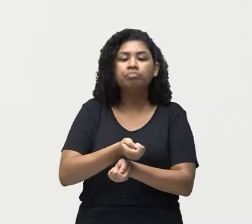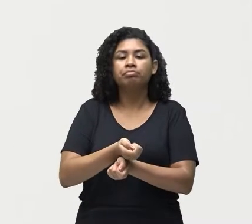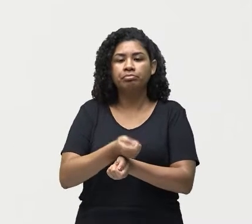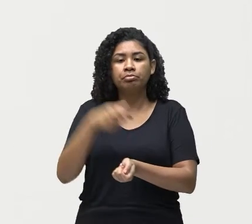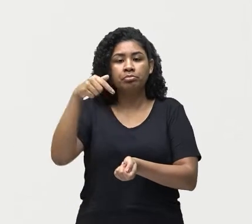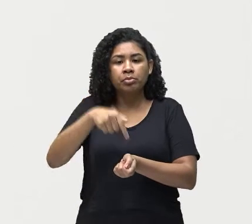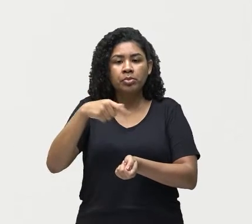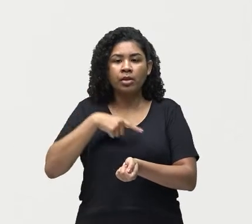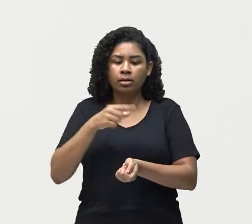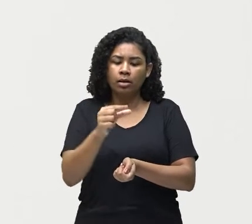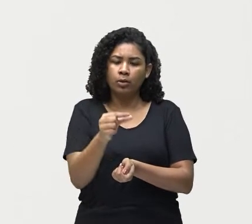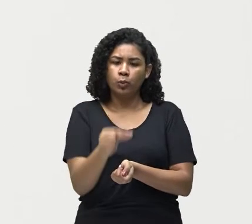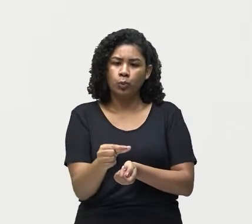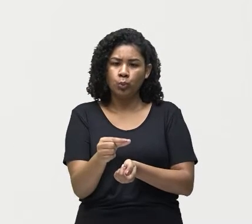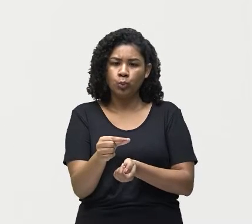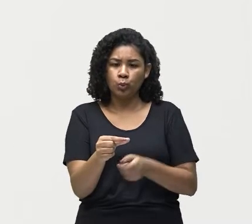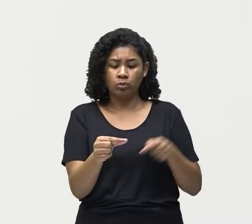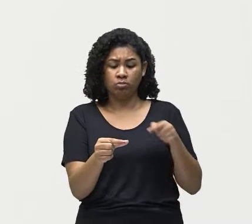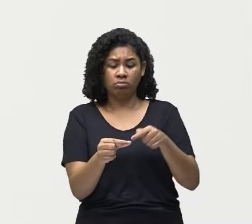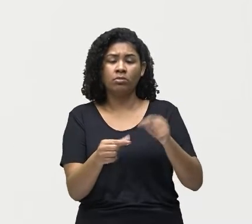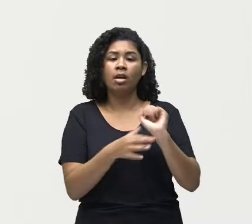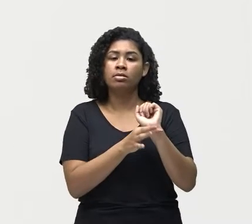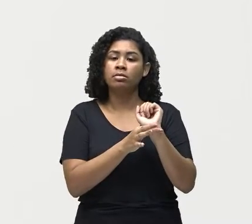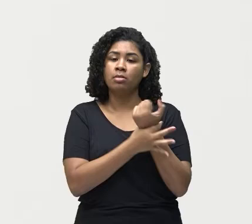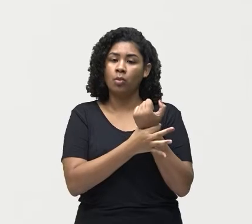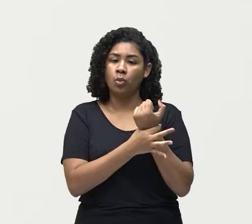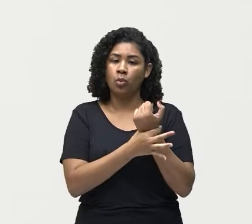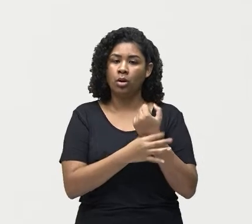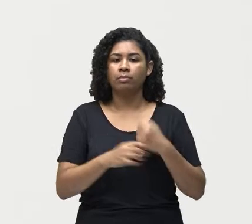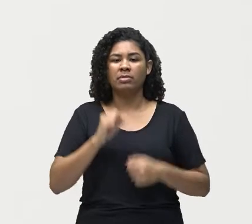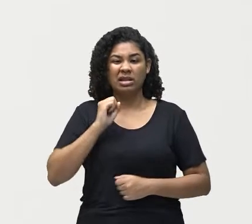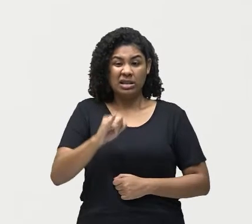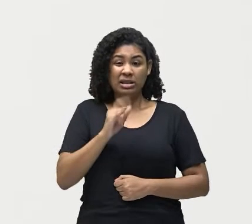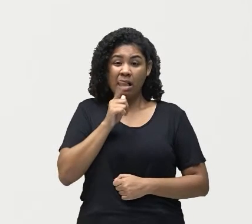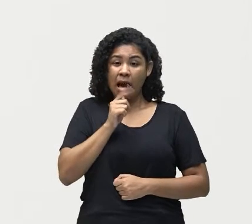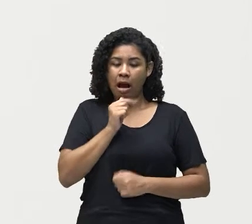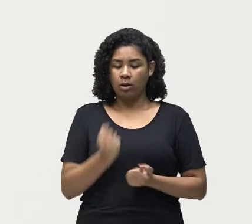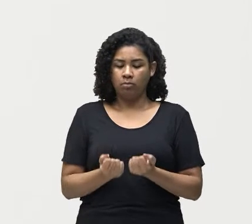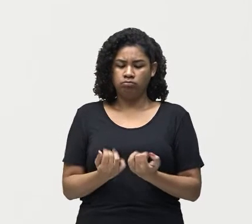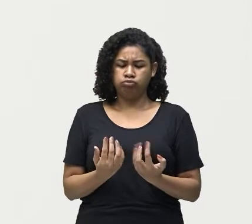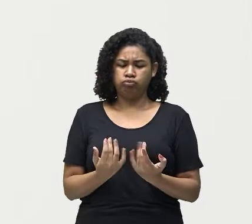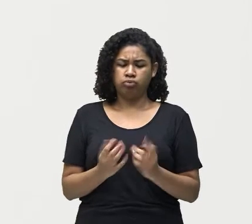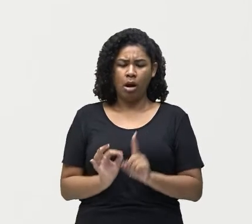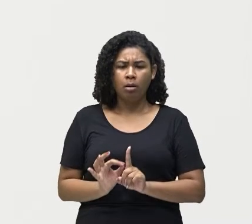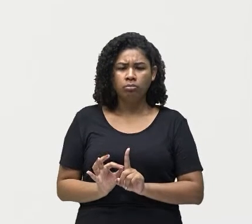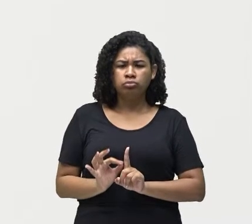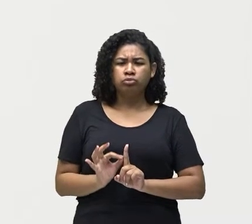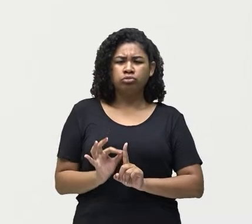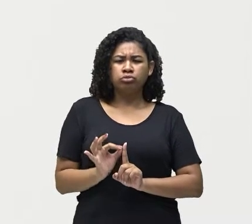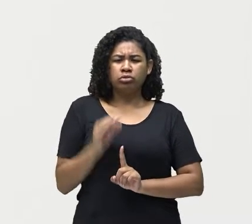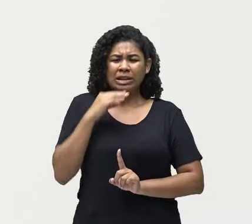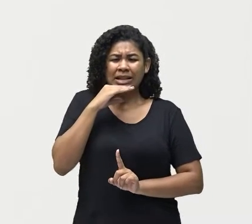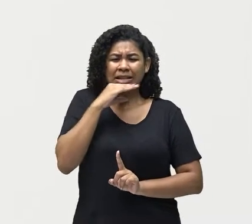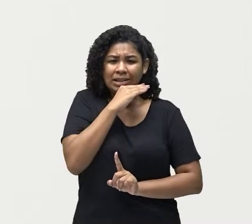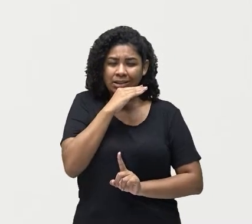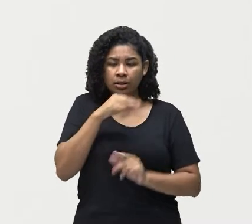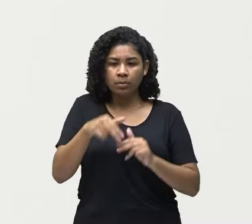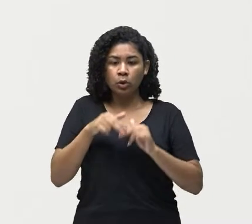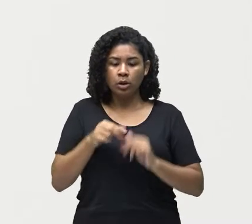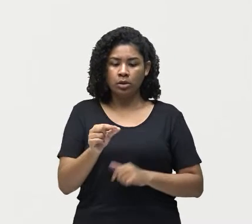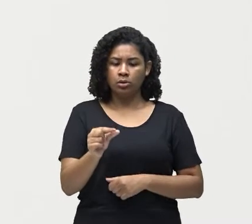essas válvulas, o que acontece? Quando a água ela aumenta aqui a sua temperatura, a gente observa essa válvula aqui